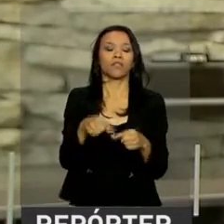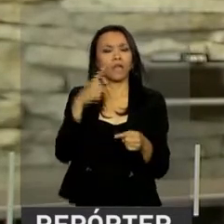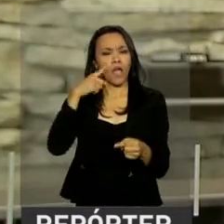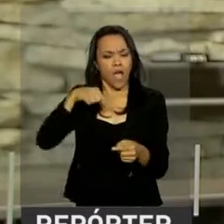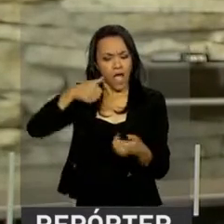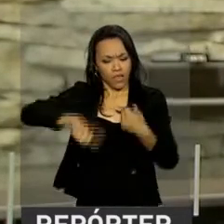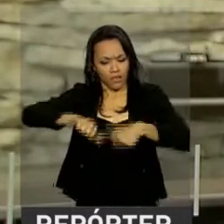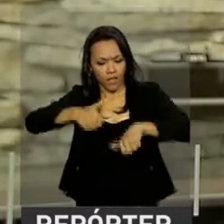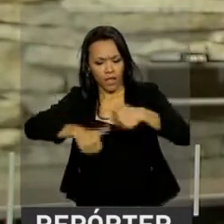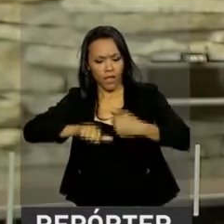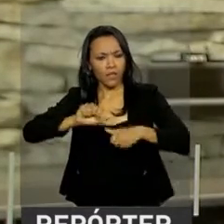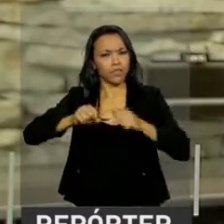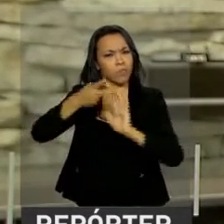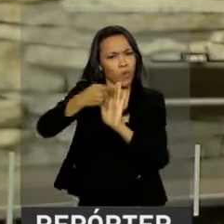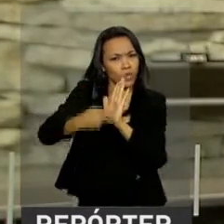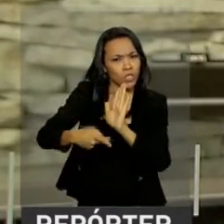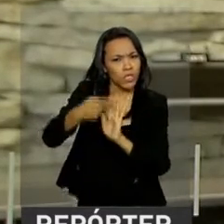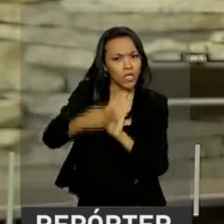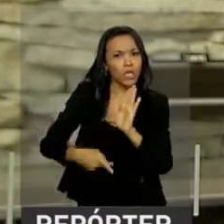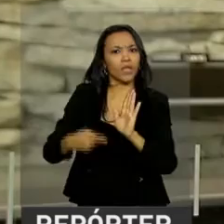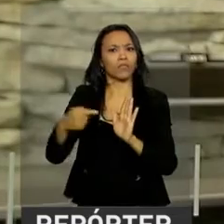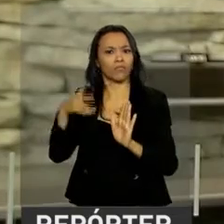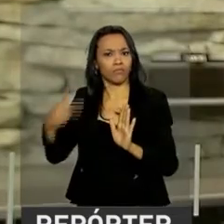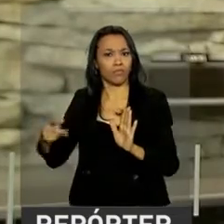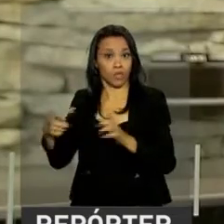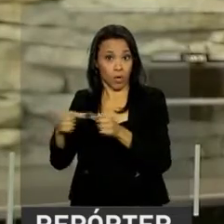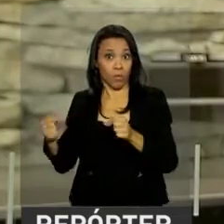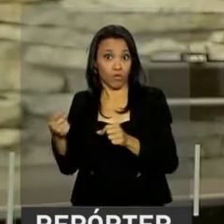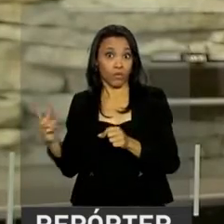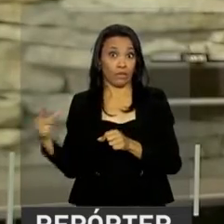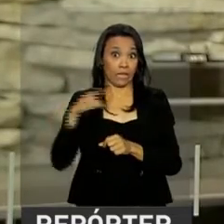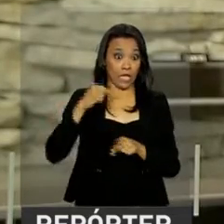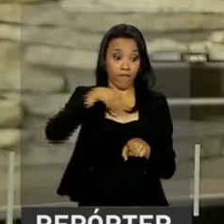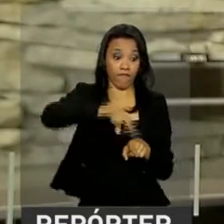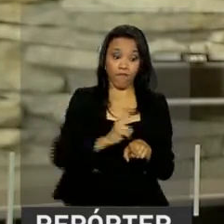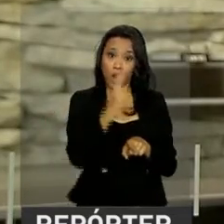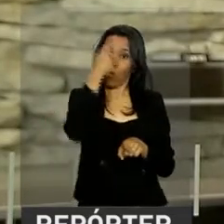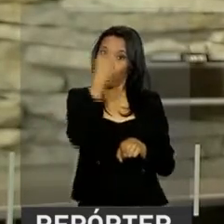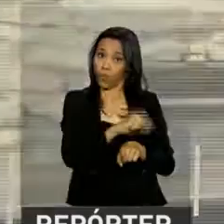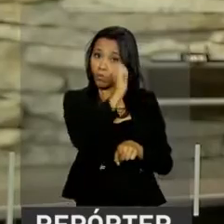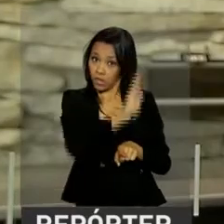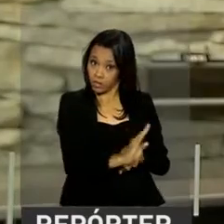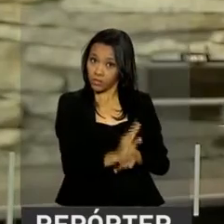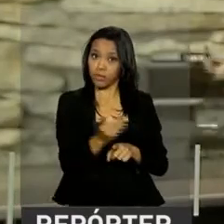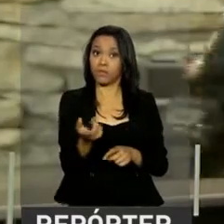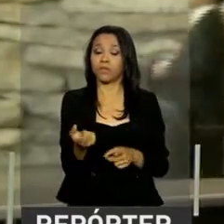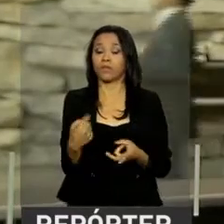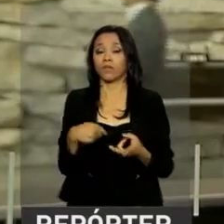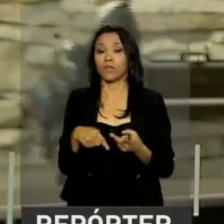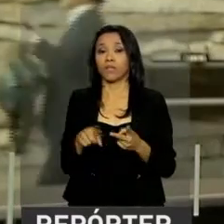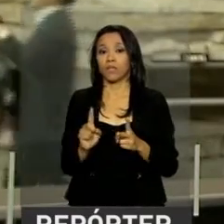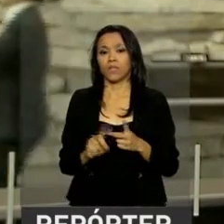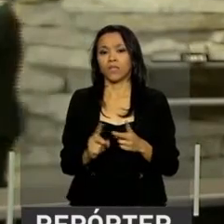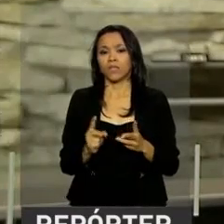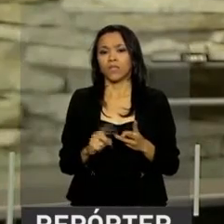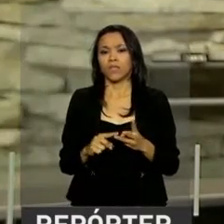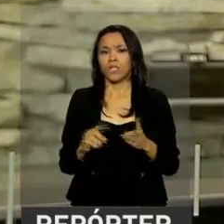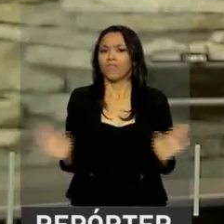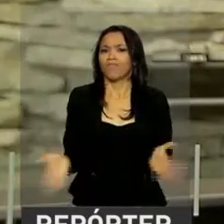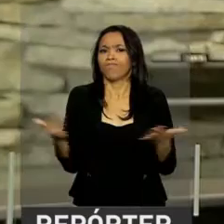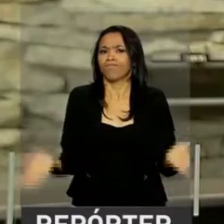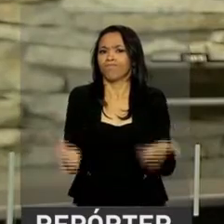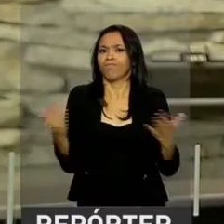no Japão tenha valor no Brasil, isso vai acelerar o registro de patentes também, para incrementar o